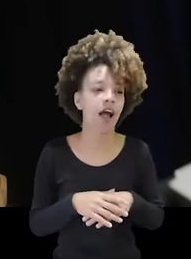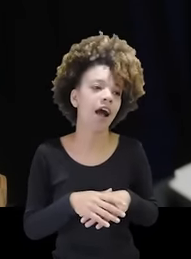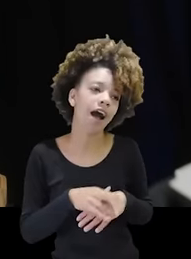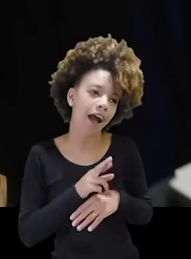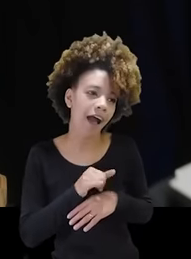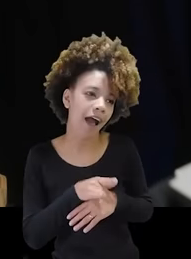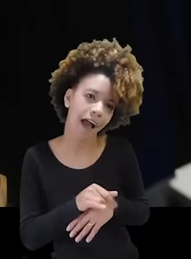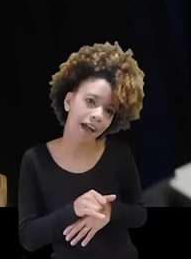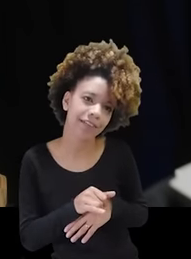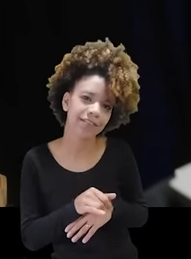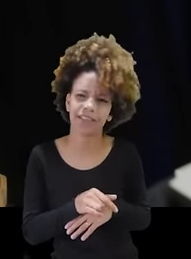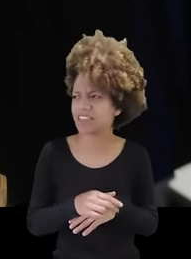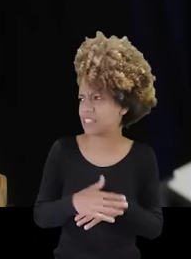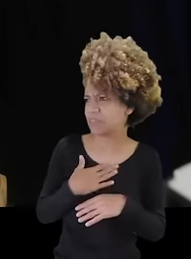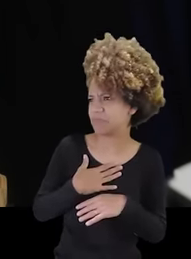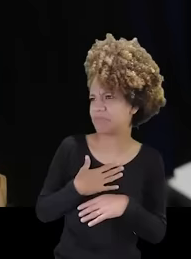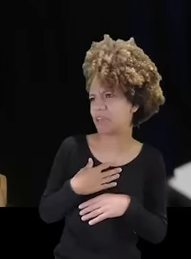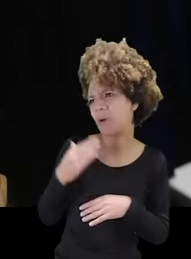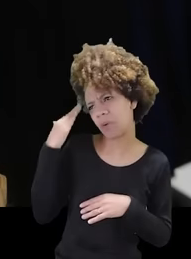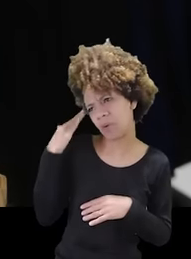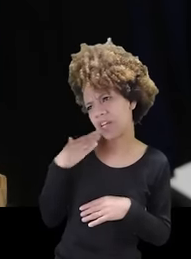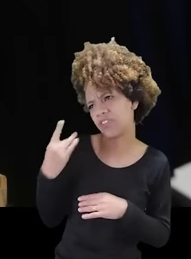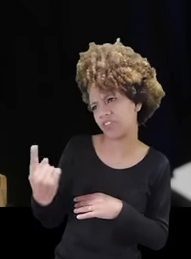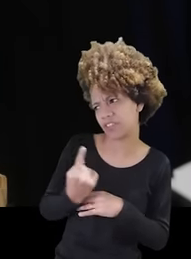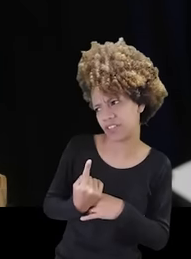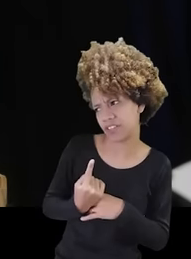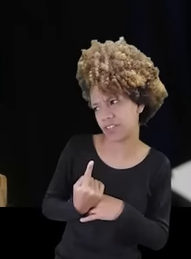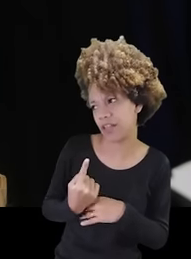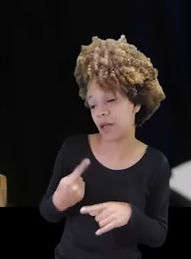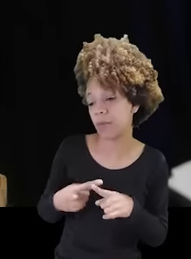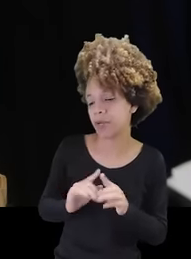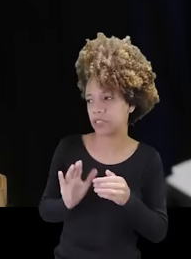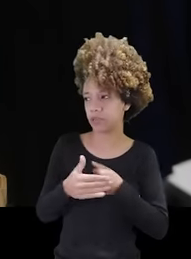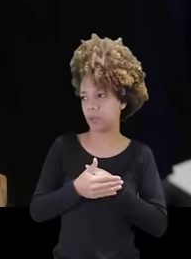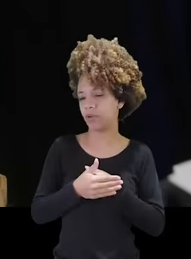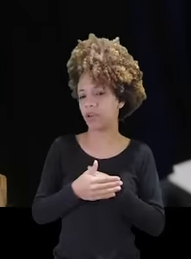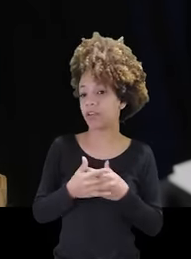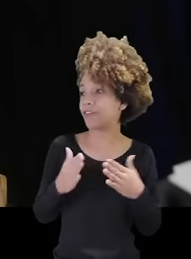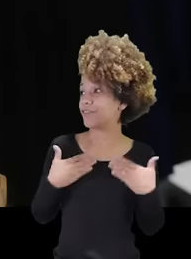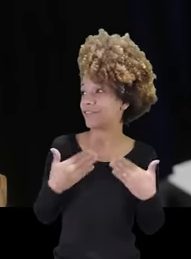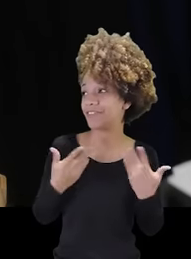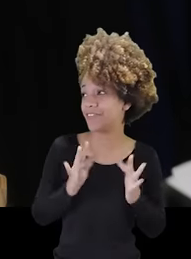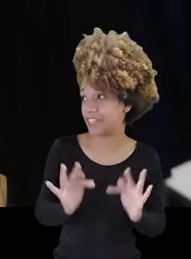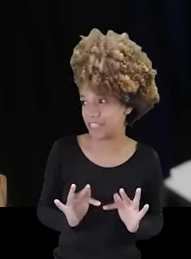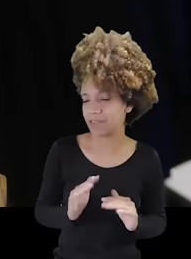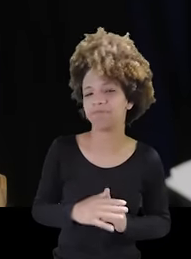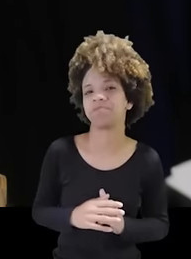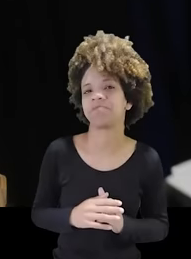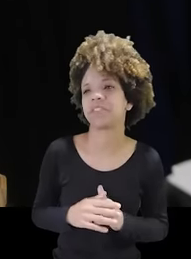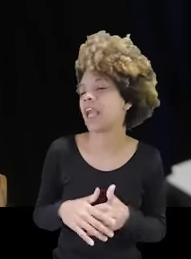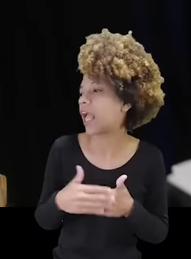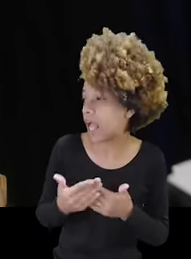ai do Happy Friends Finalmente um coreano veio falar comigo porque geralmente eles são muito na deles fica todo feliz ai não sei o quê